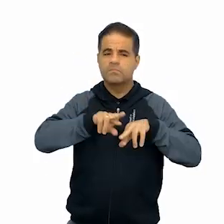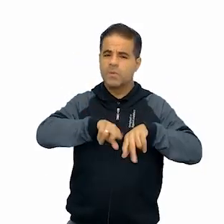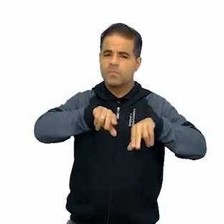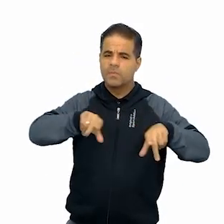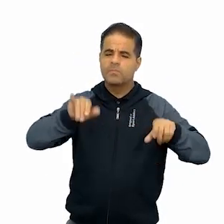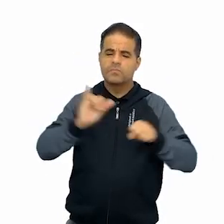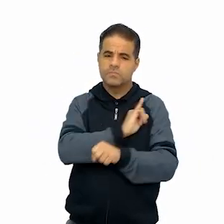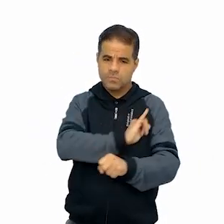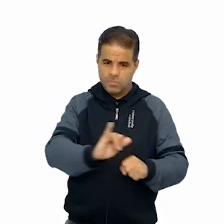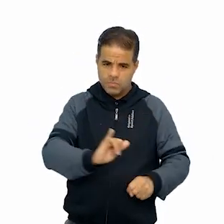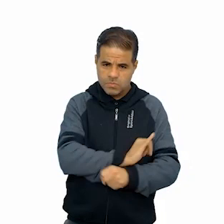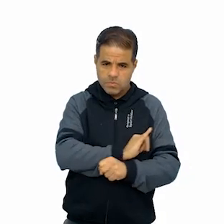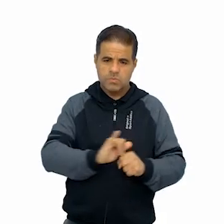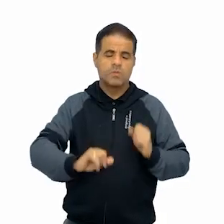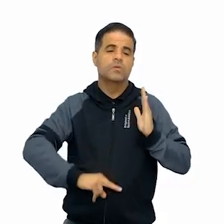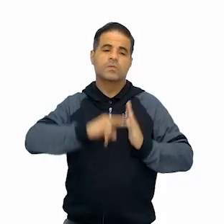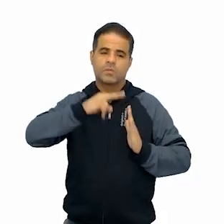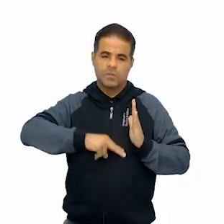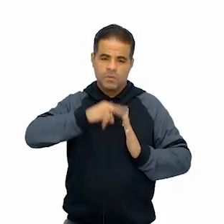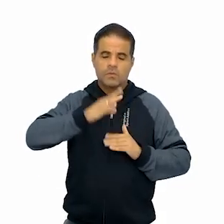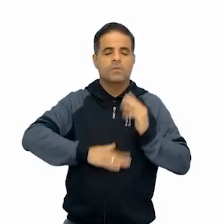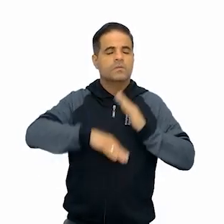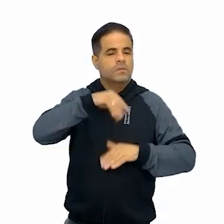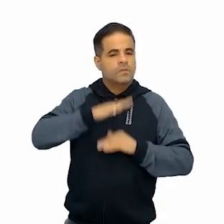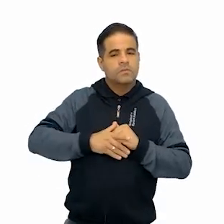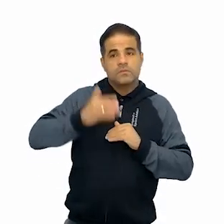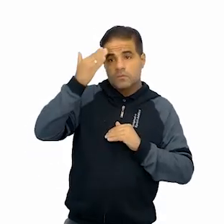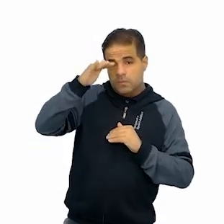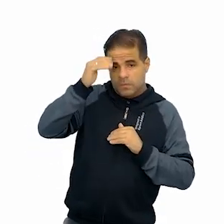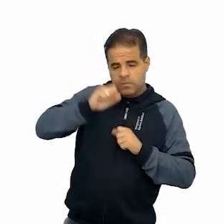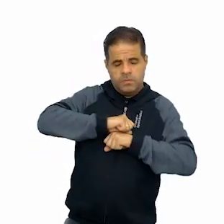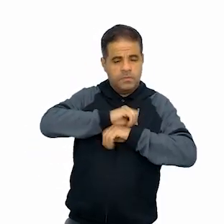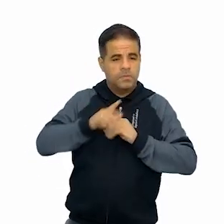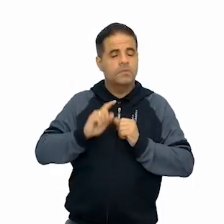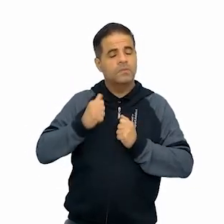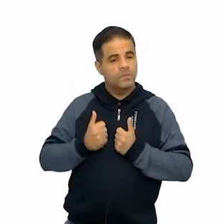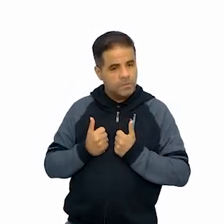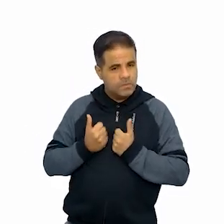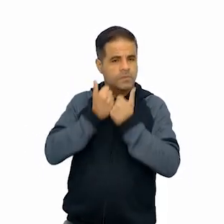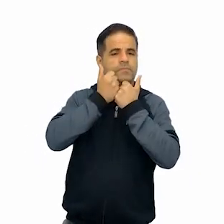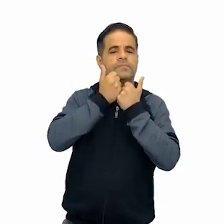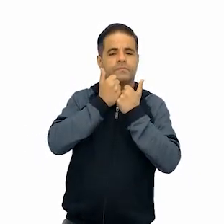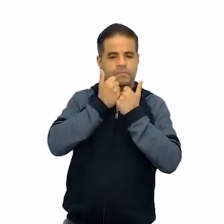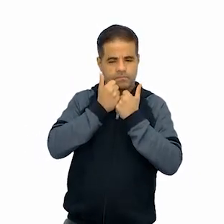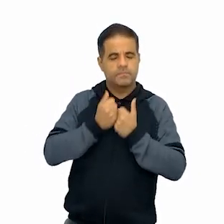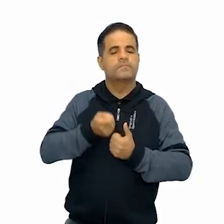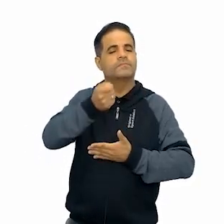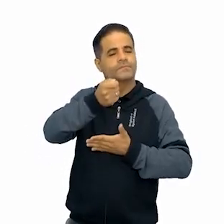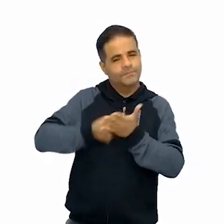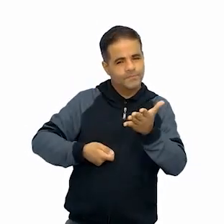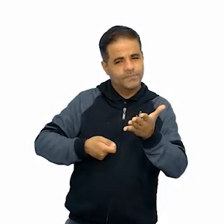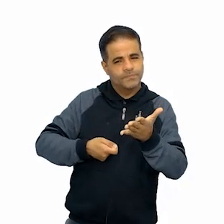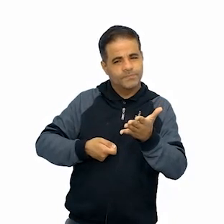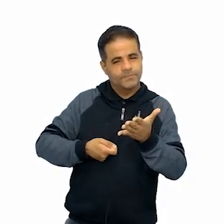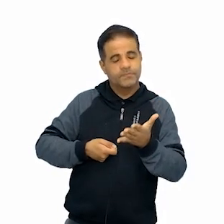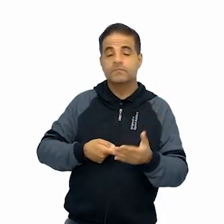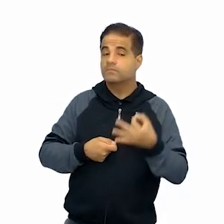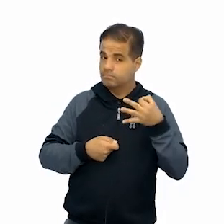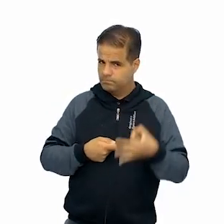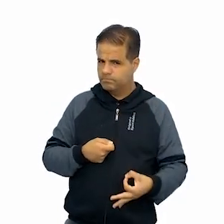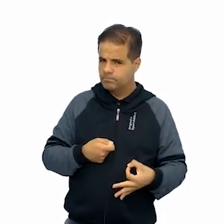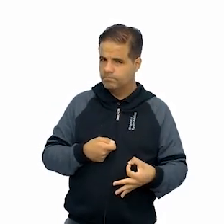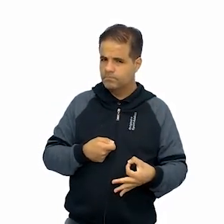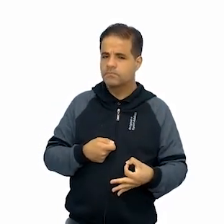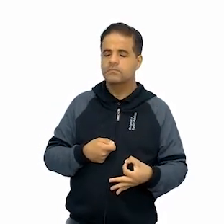diferentes estratégias de leitura e habilidades de compreensão que apoiam a produção escrita. Certo? Esse,